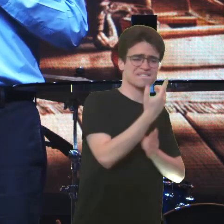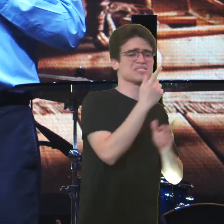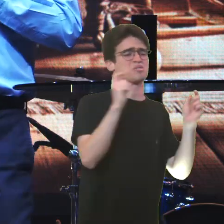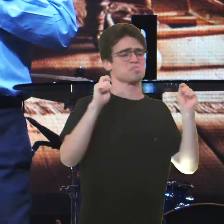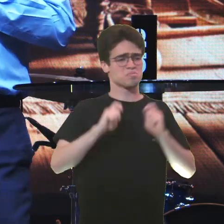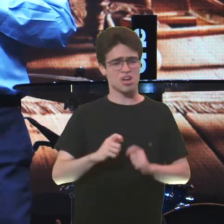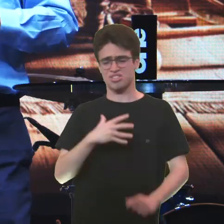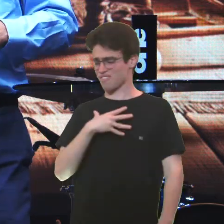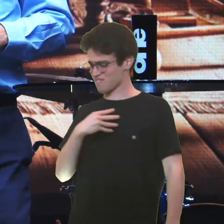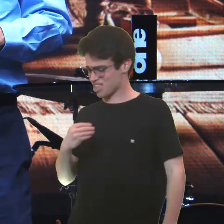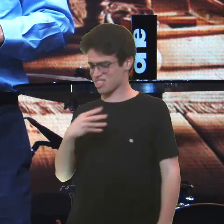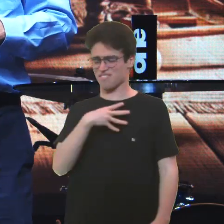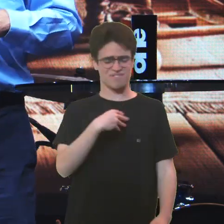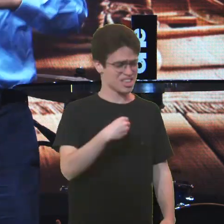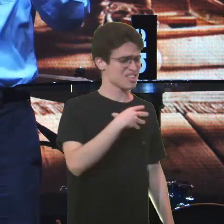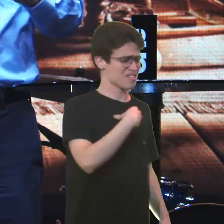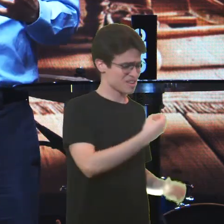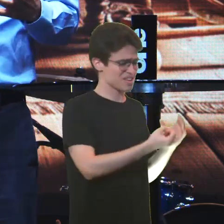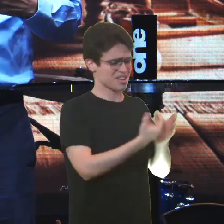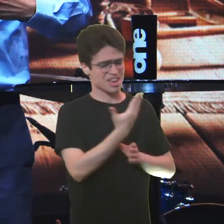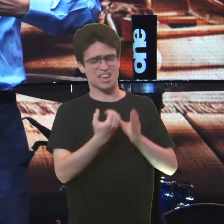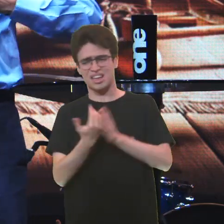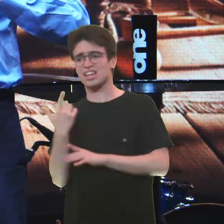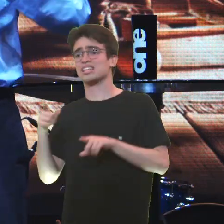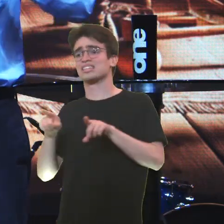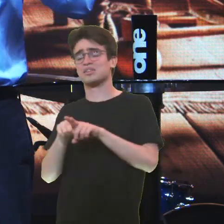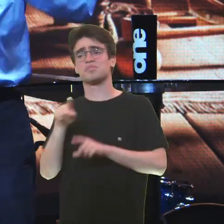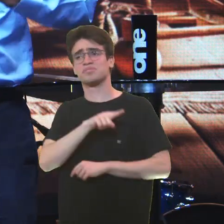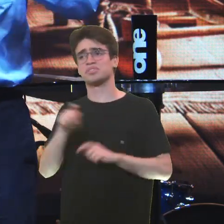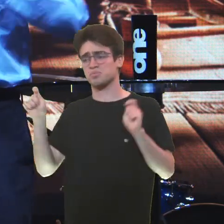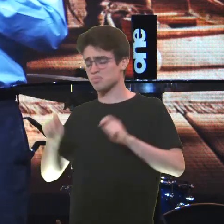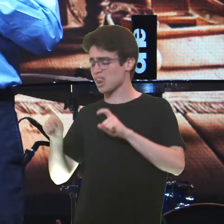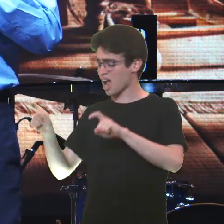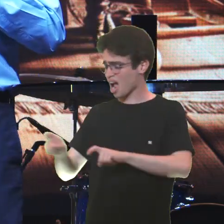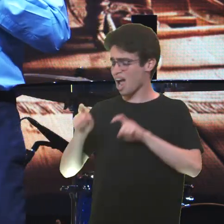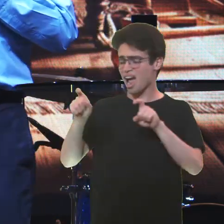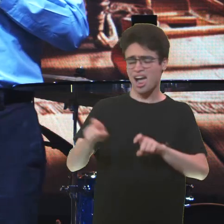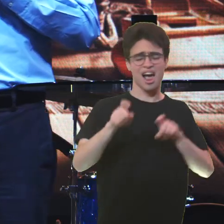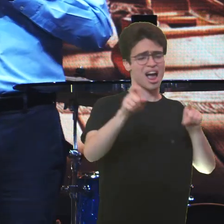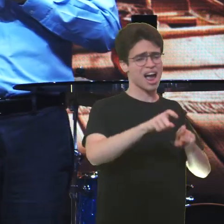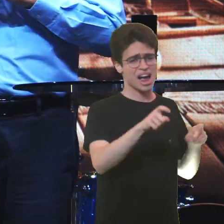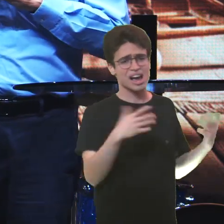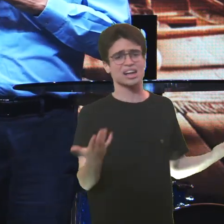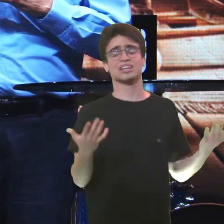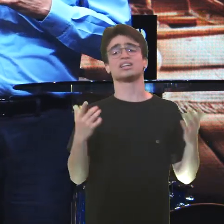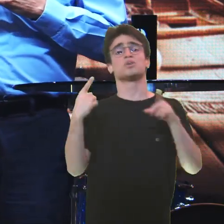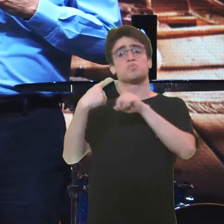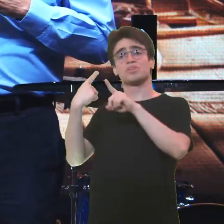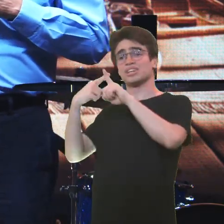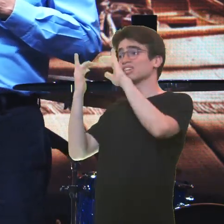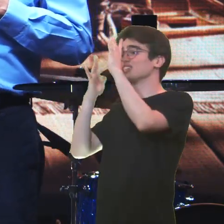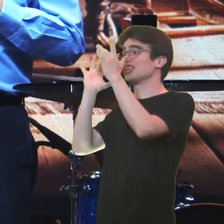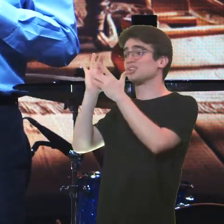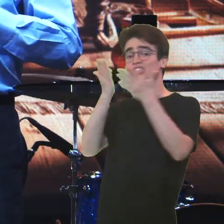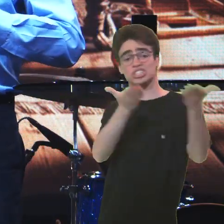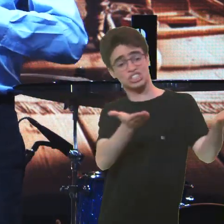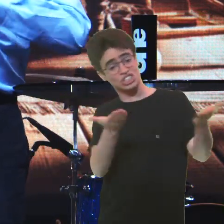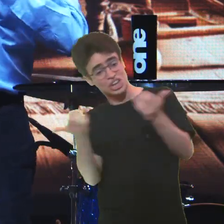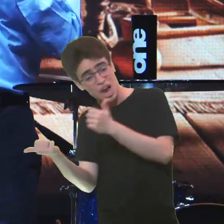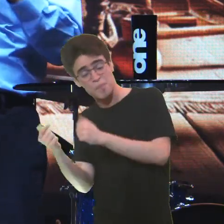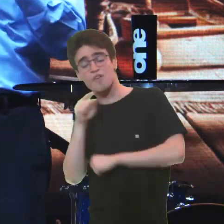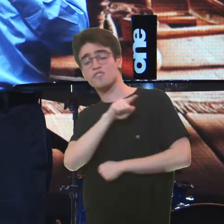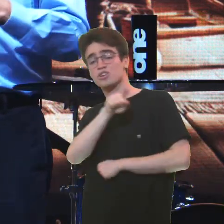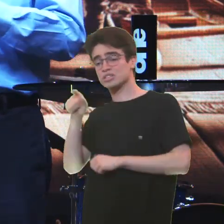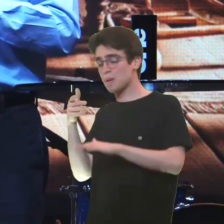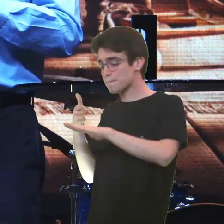Planten huertos. Plantem hortas. Los está invitando a sentirse parte Ele os de la ciudad. convida a se sentir parte da cidade.